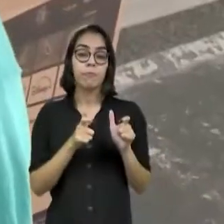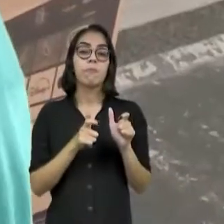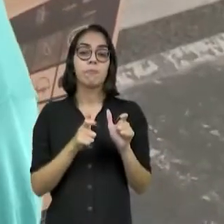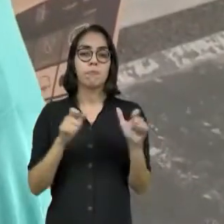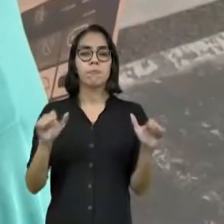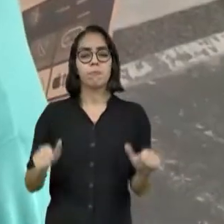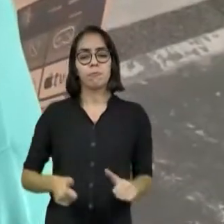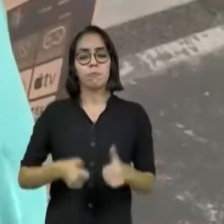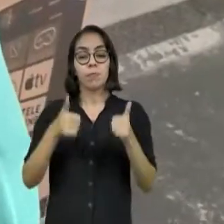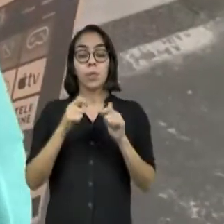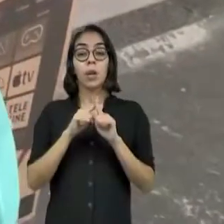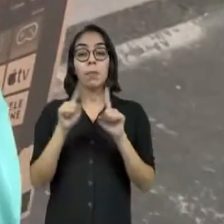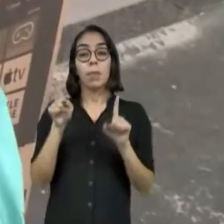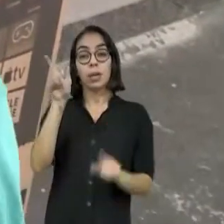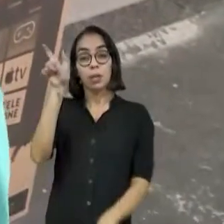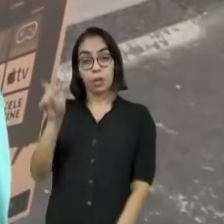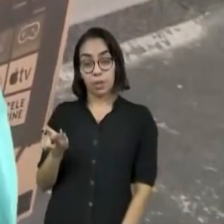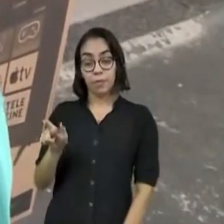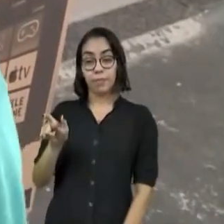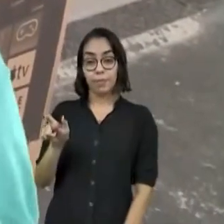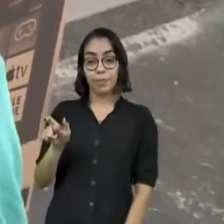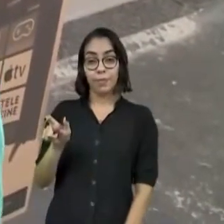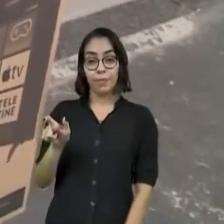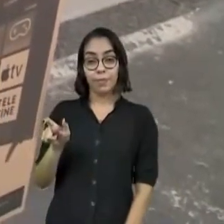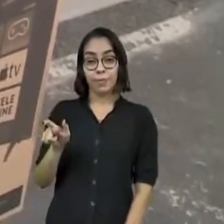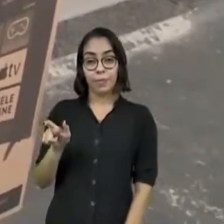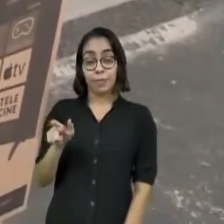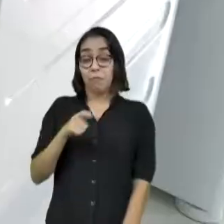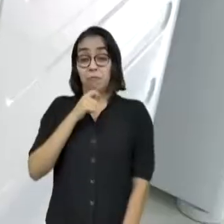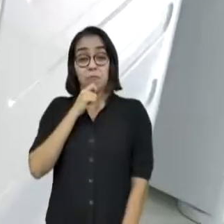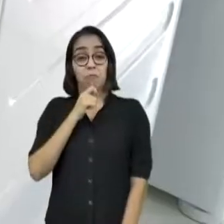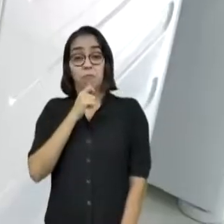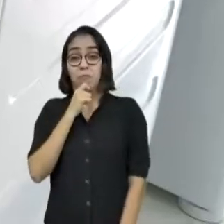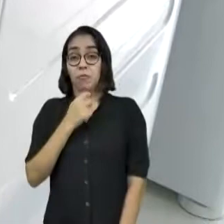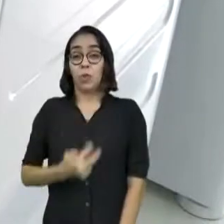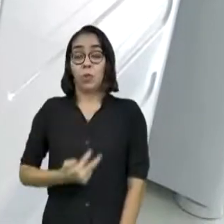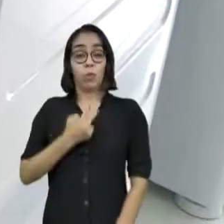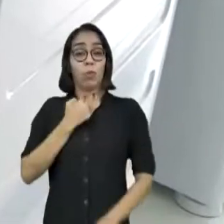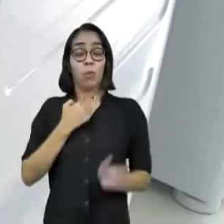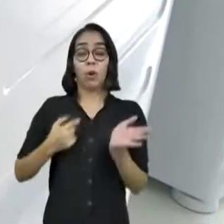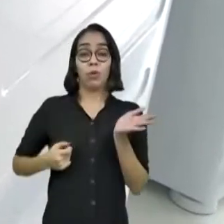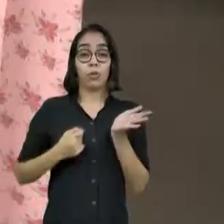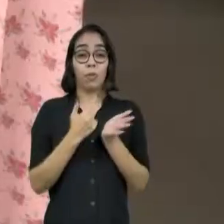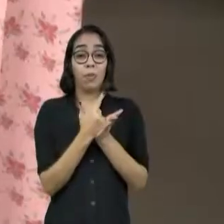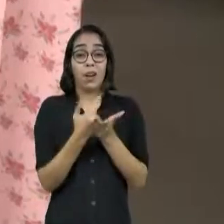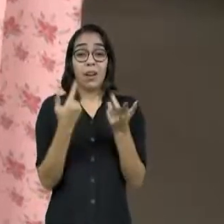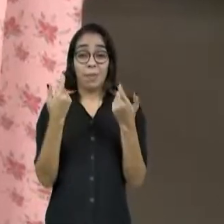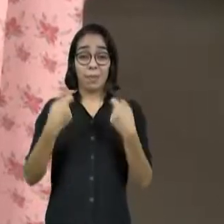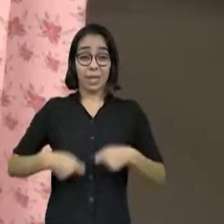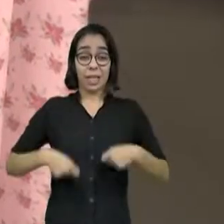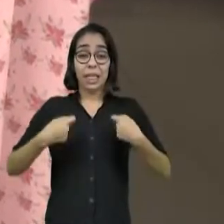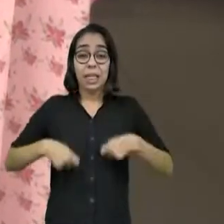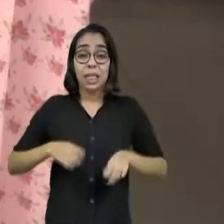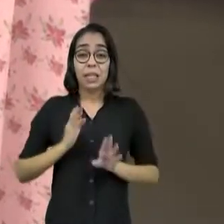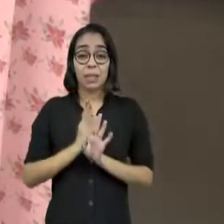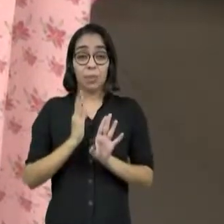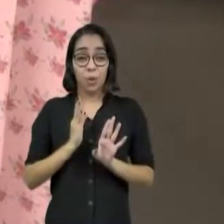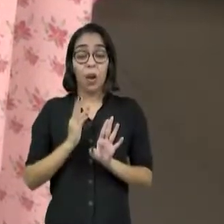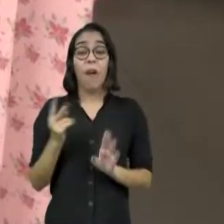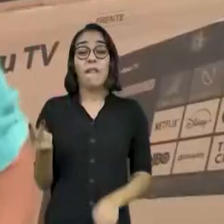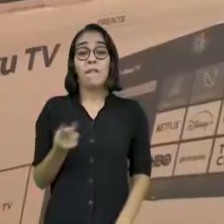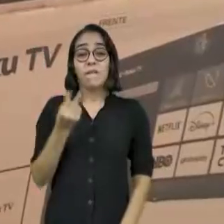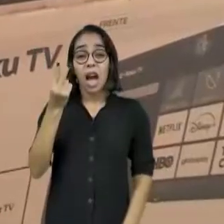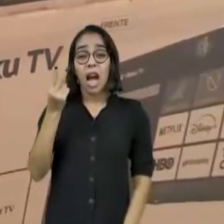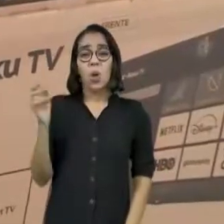muita gente, como dona Valdizete, não está podendo comprar o que está precisando em casa por causa da alta de